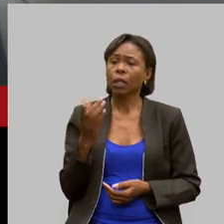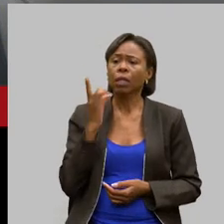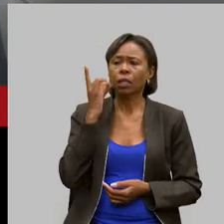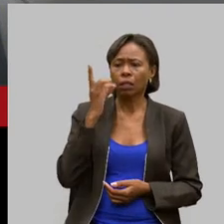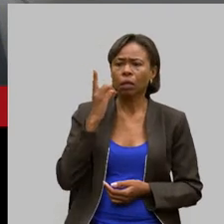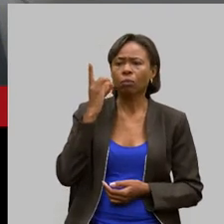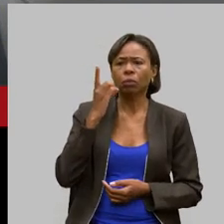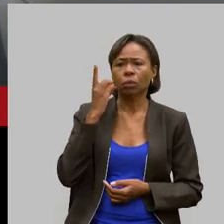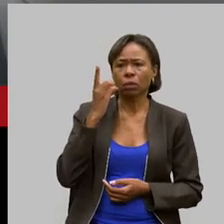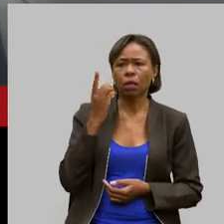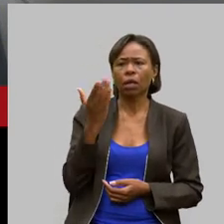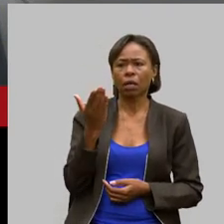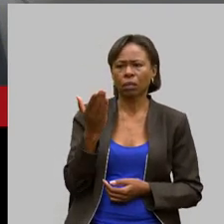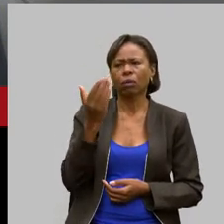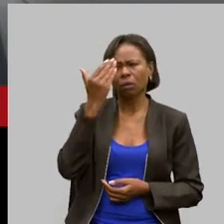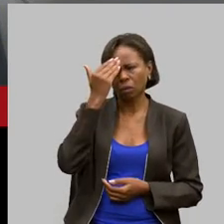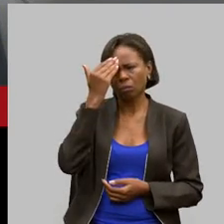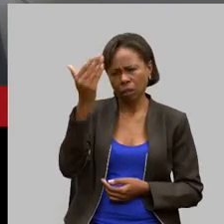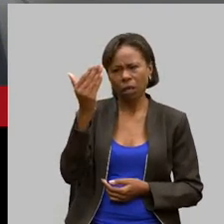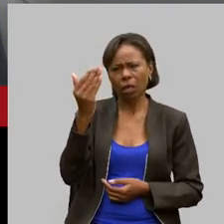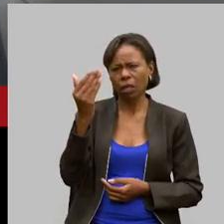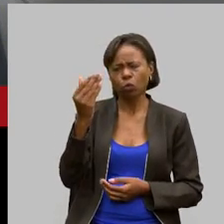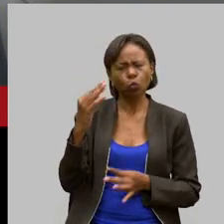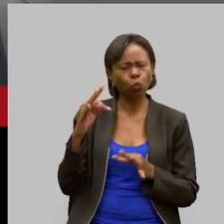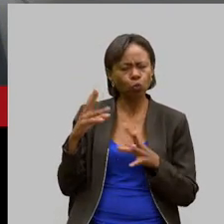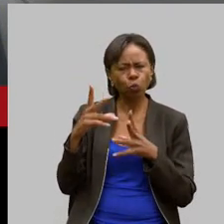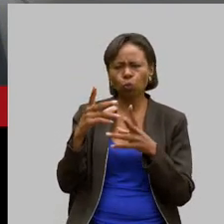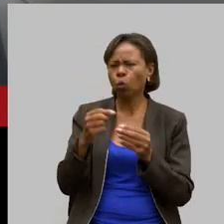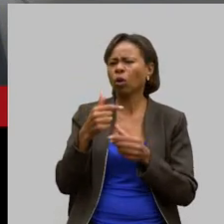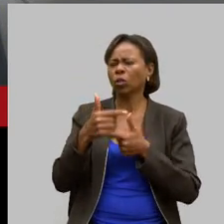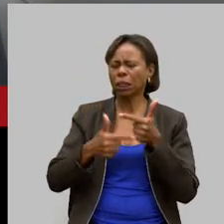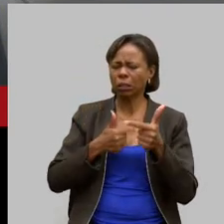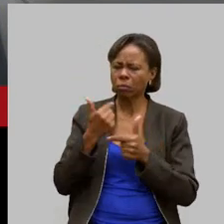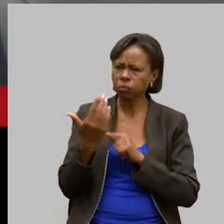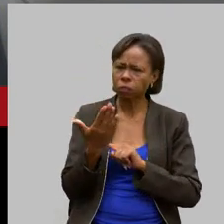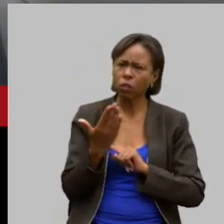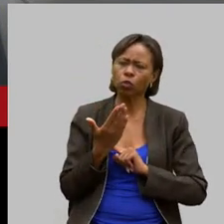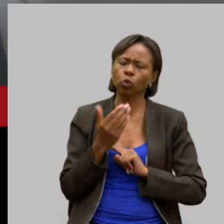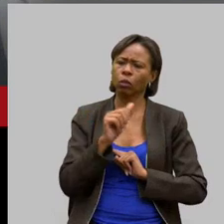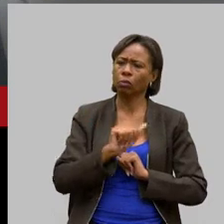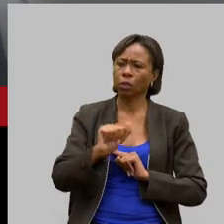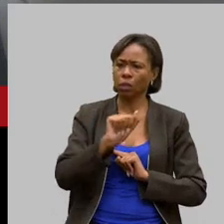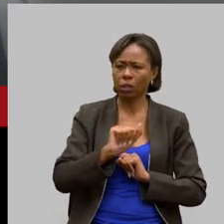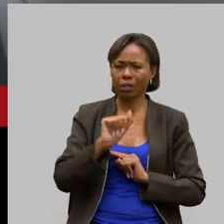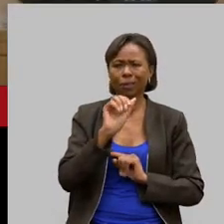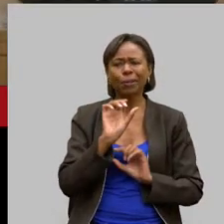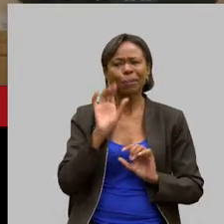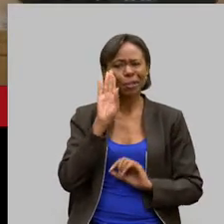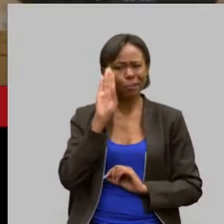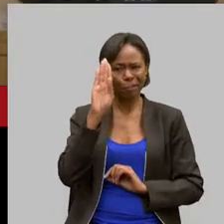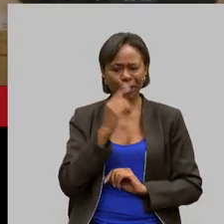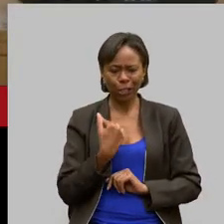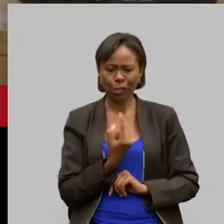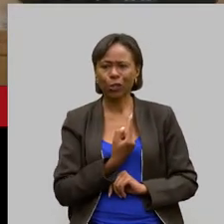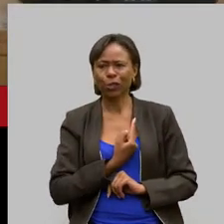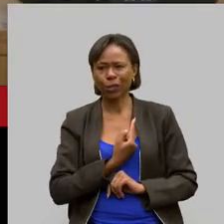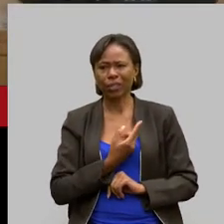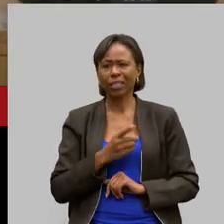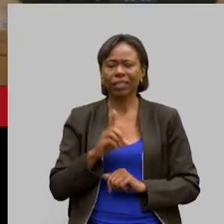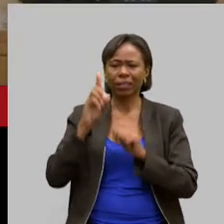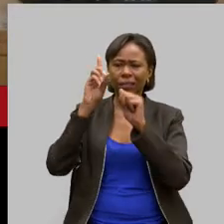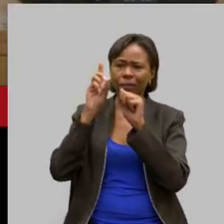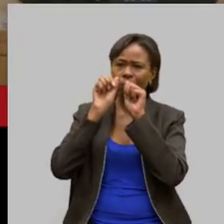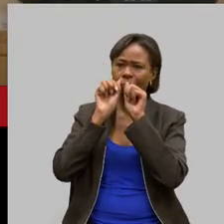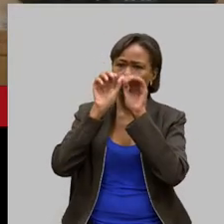por tudo do que você fez e que você faz por todas associações em especial a nossa bendito o ventre que te gerou Deus